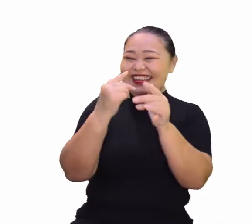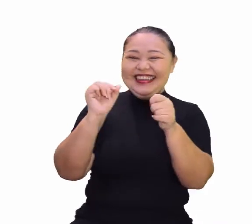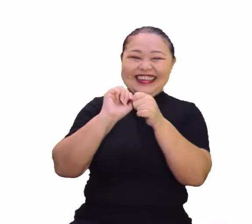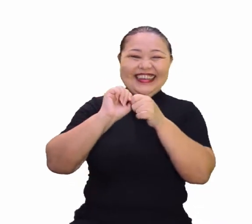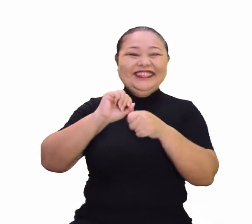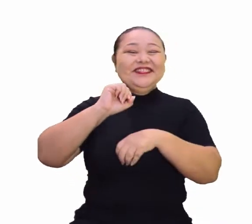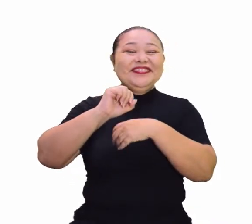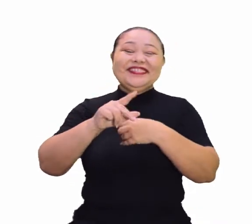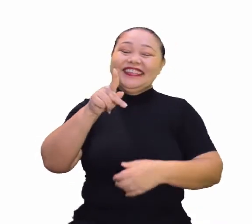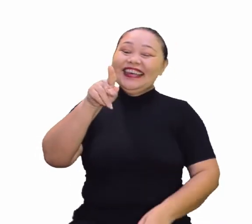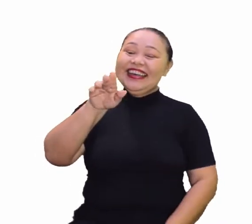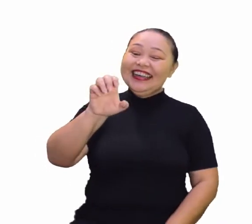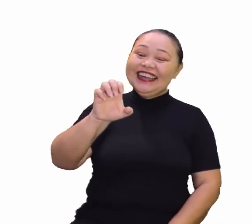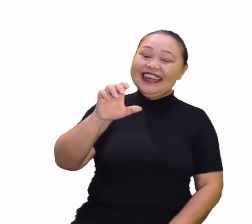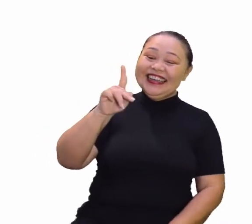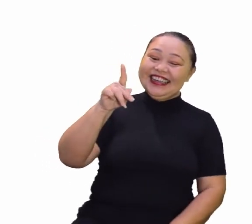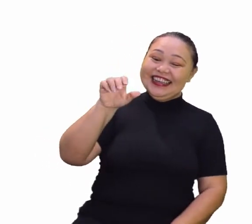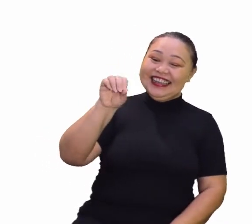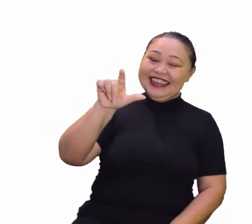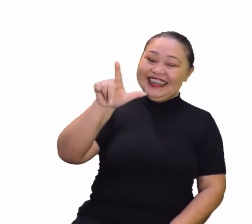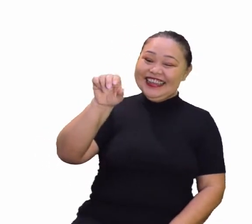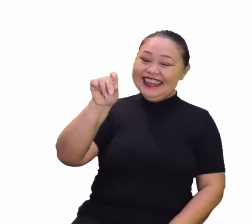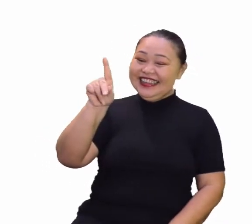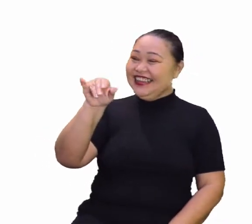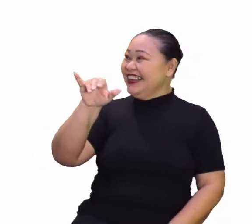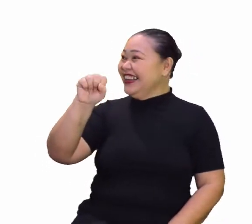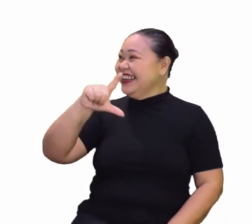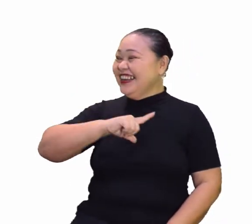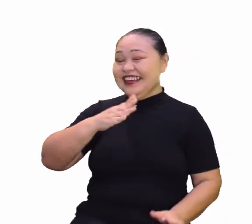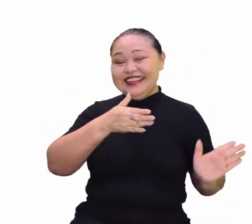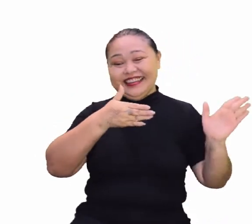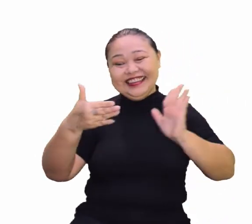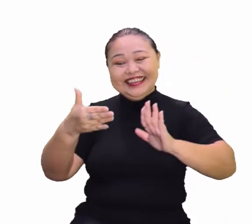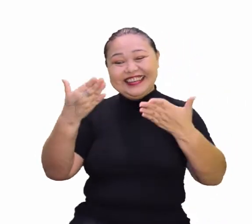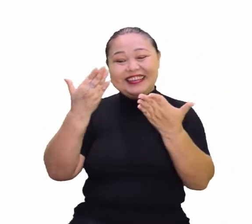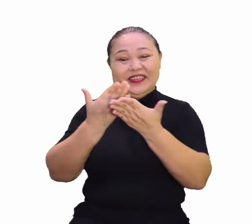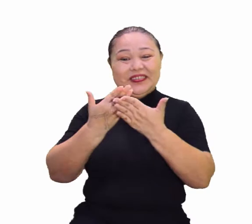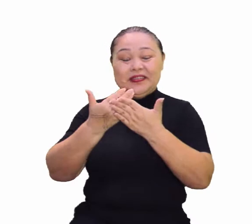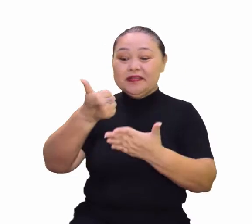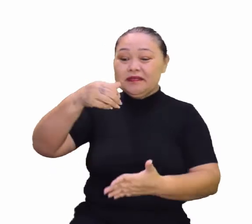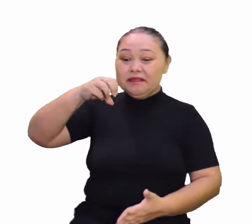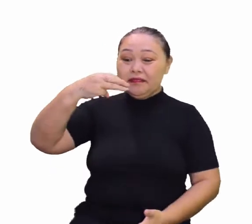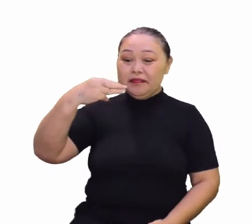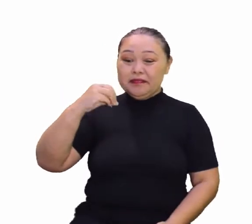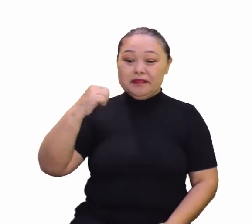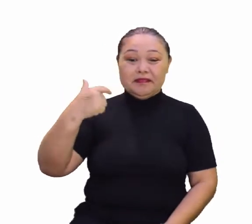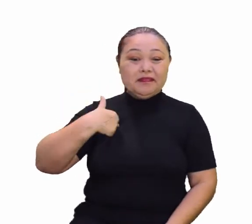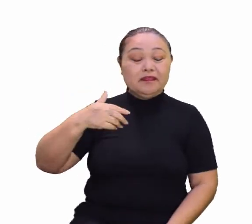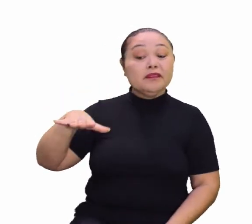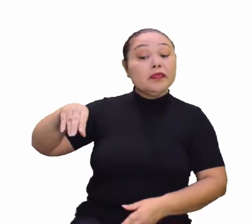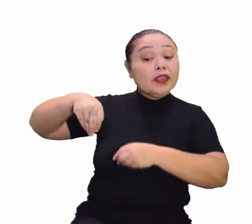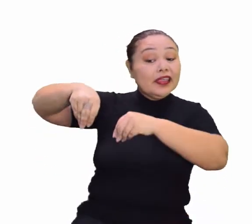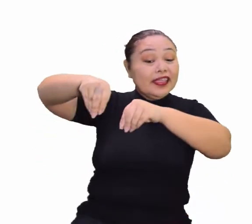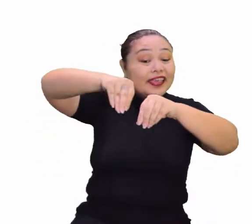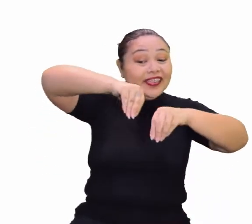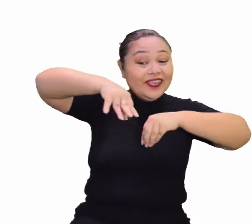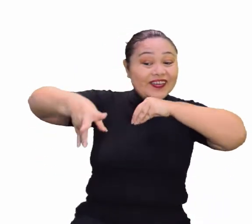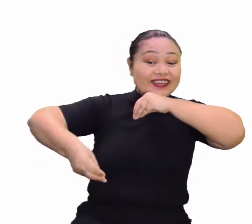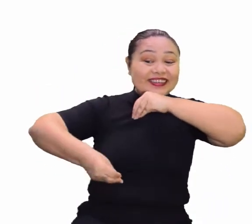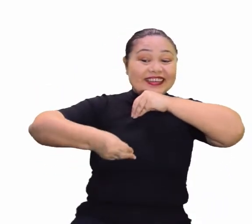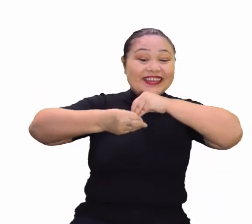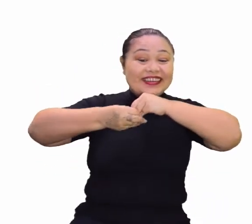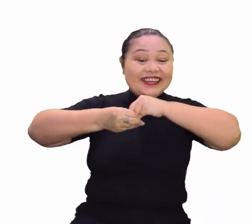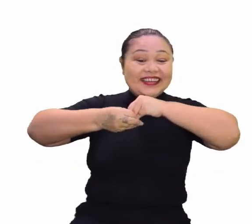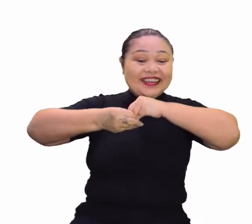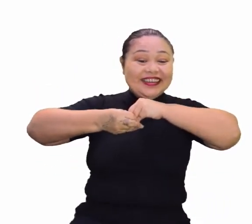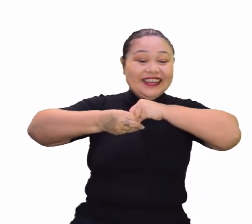de 1903. Durante a aula, nós falamos para vocês o seguinte. Olha só, essa área era um território,